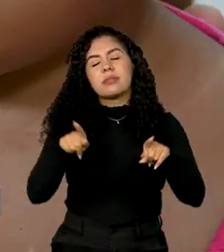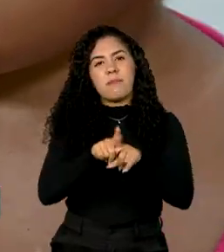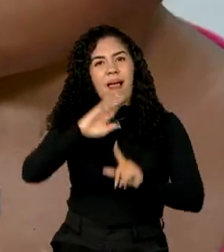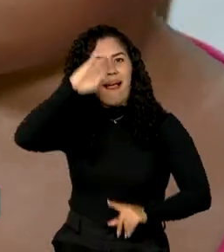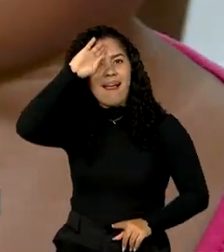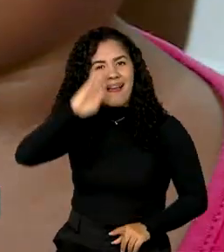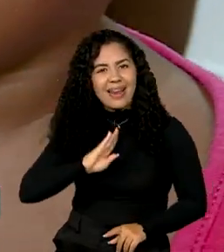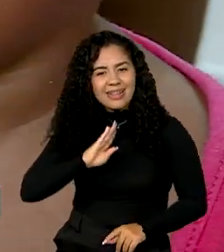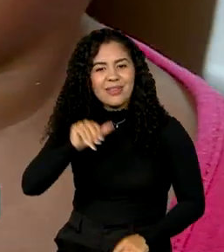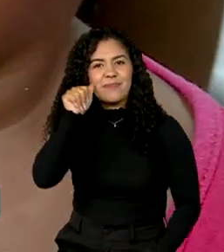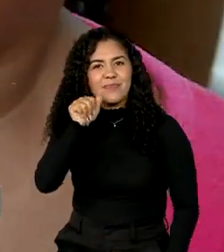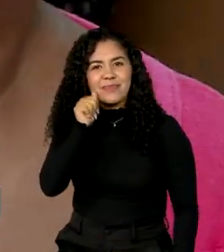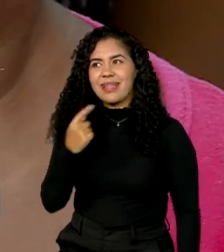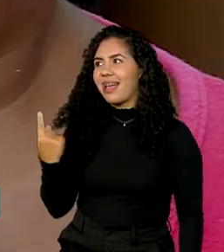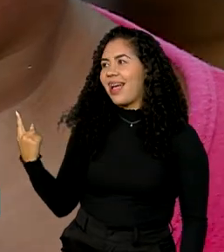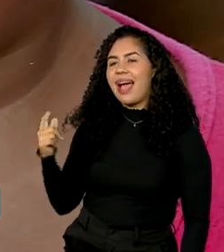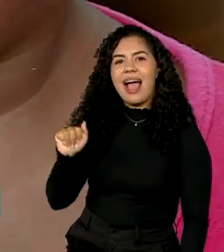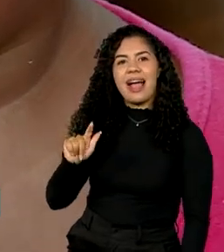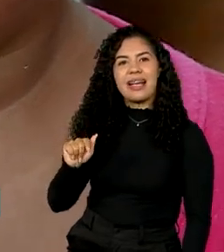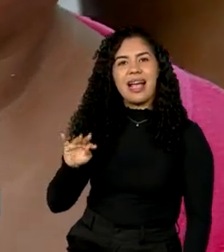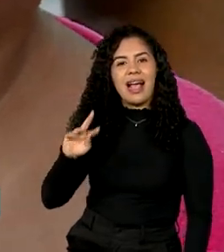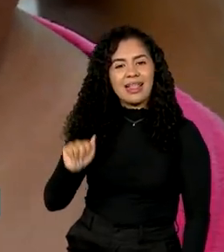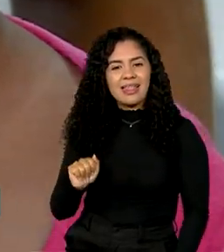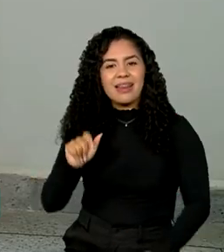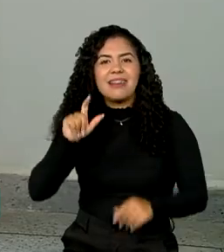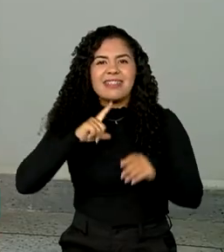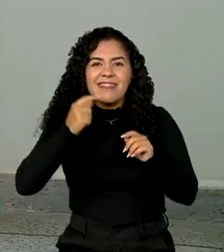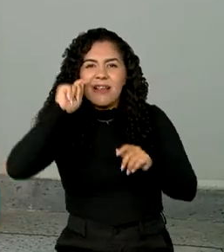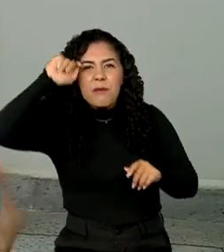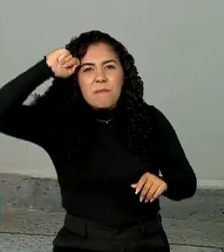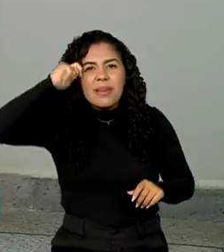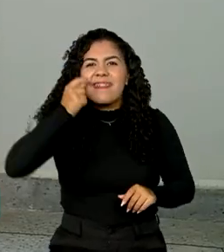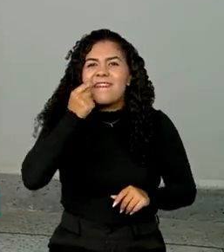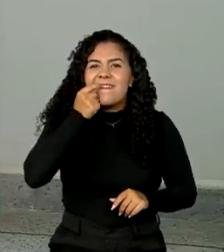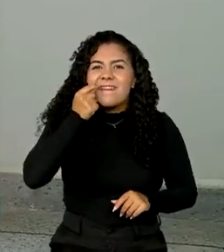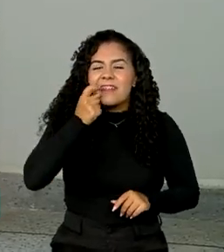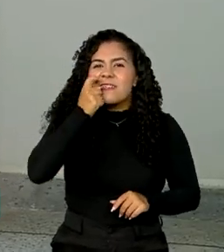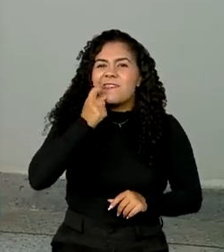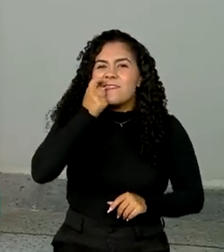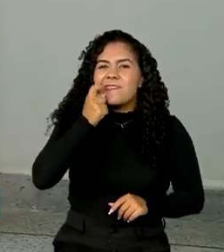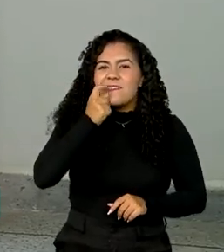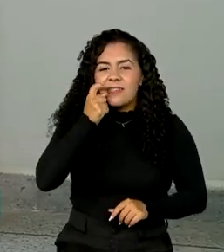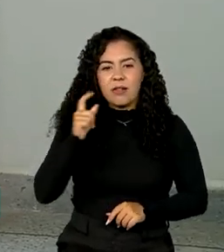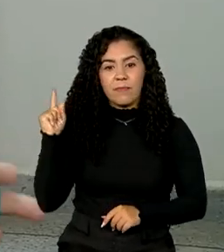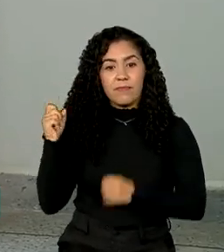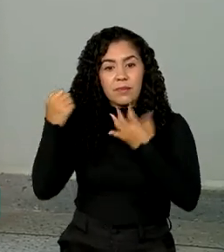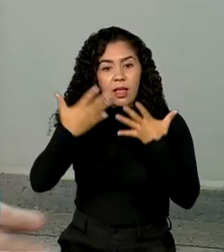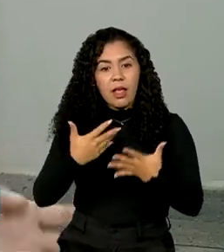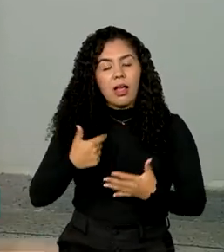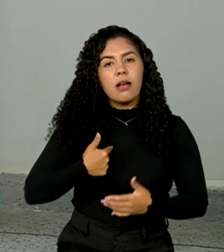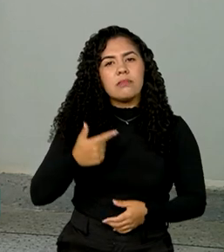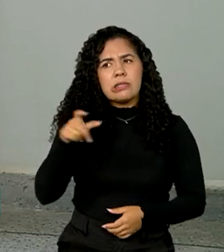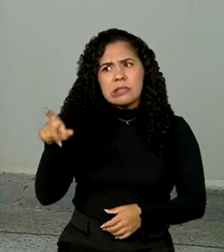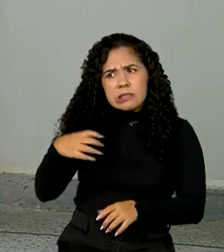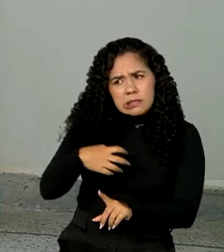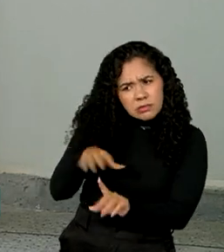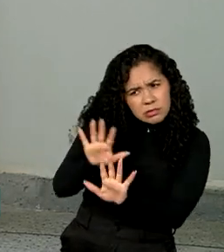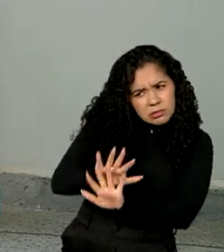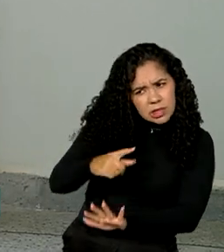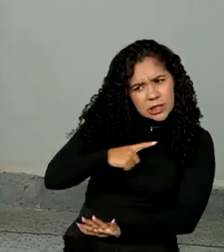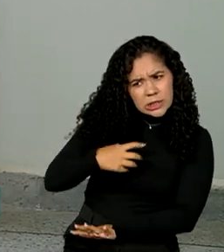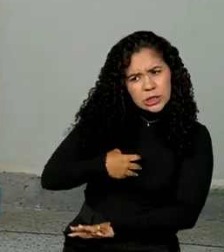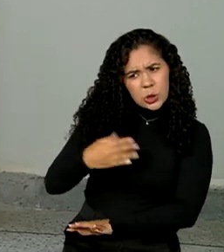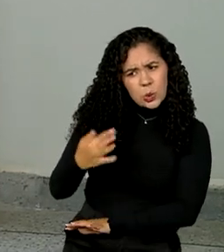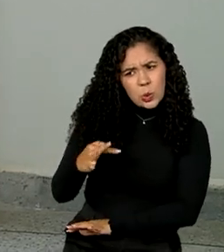como a pequena Ágata, que ficou livre da cárie. Eu vim na escovação, aí eu vim procurar antes que ela começasse a sentir dor ou qualquer coisa